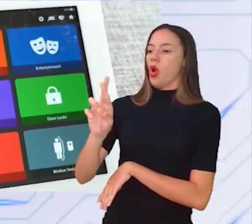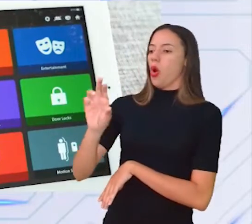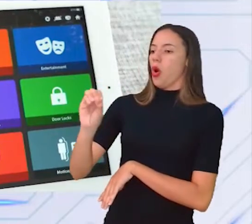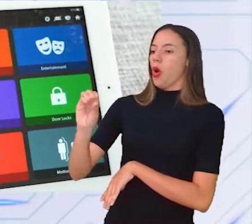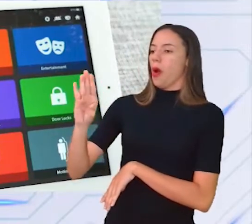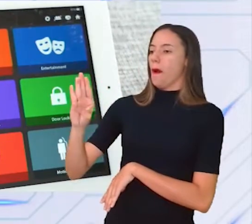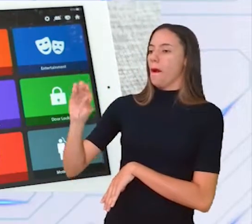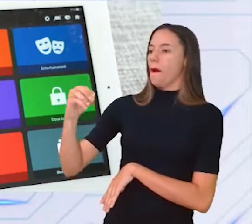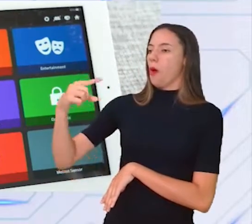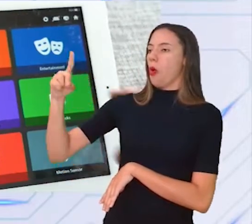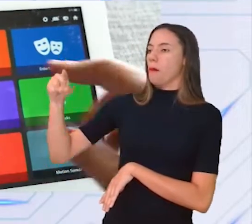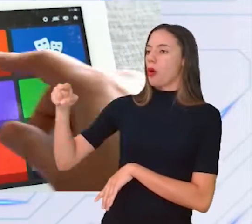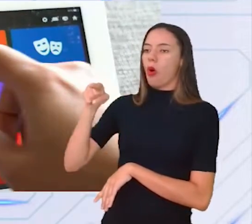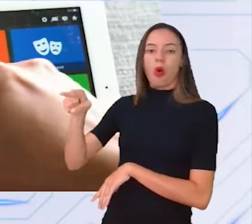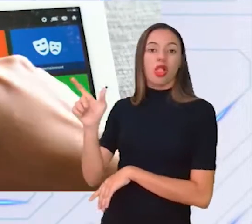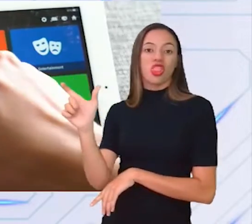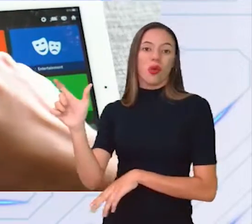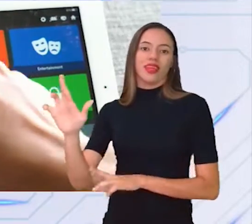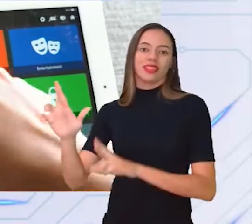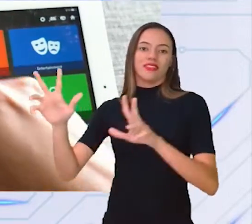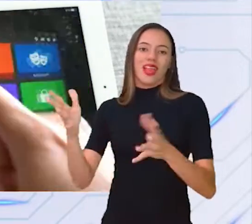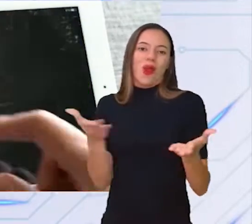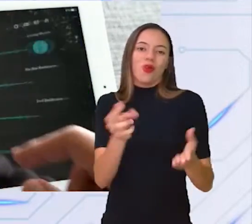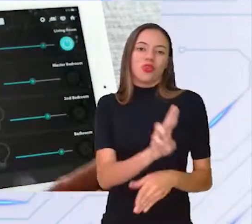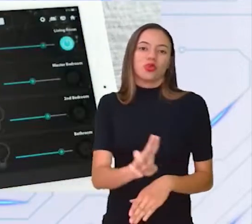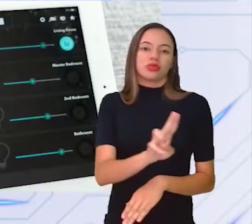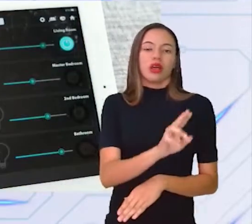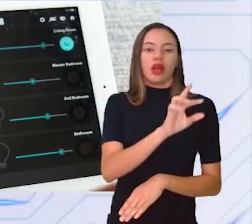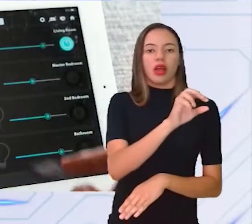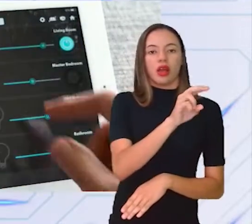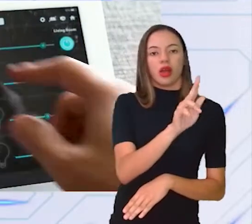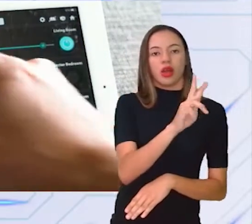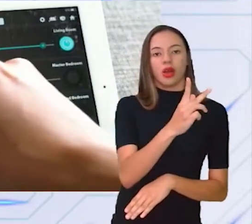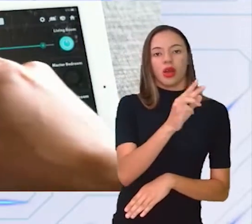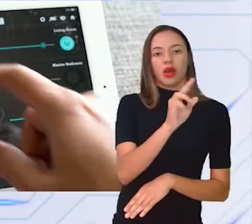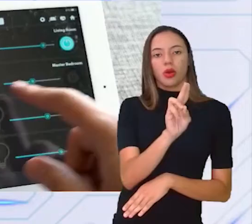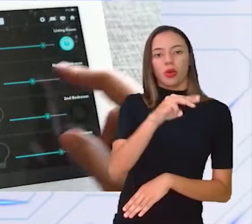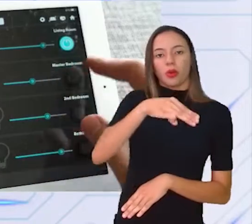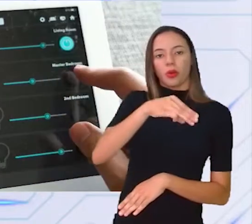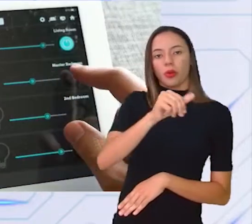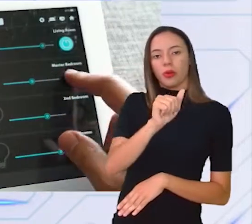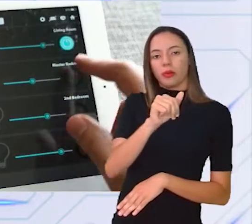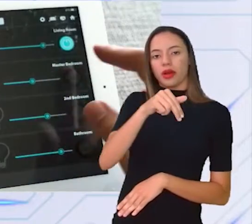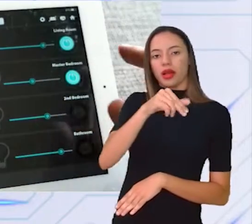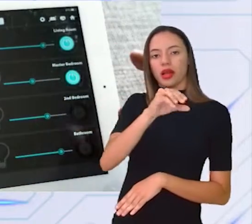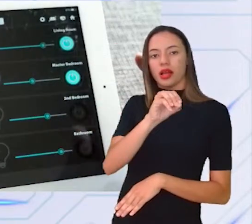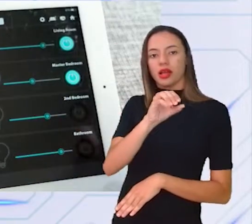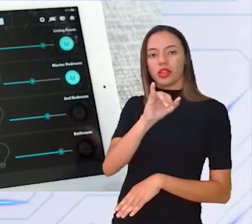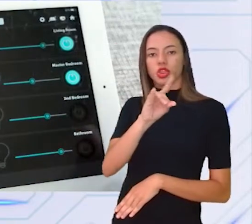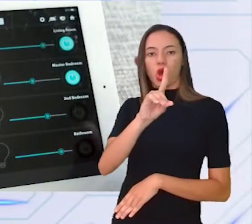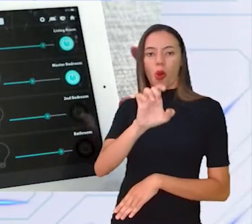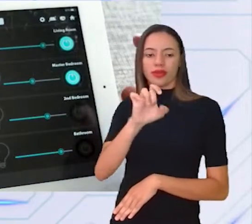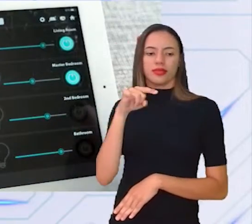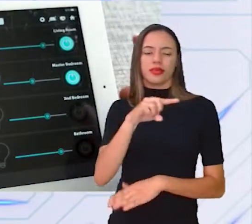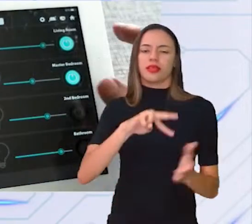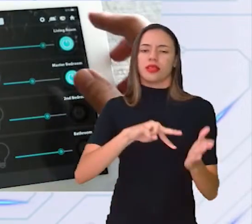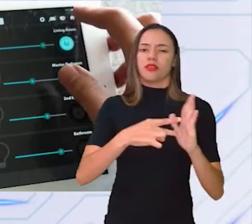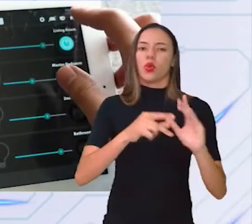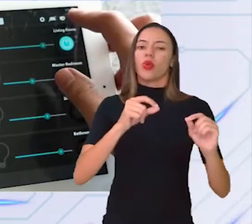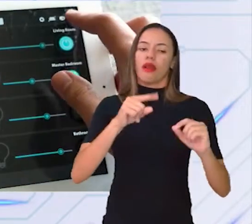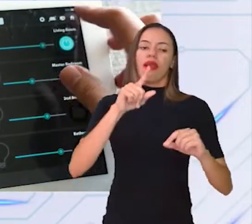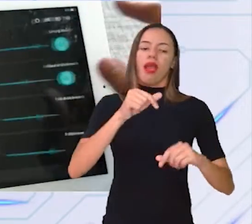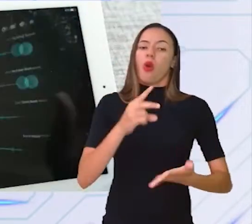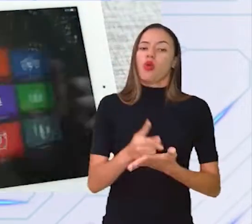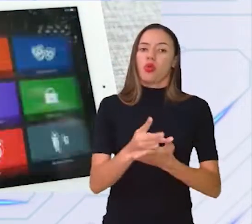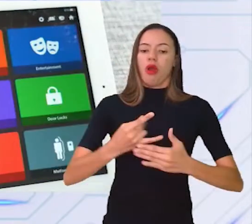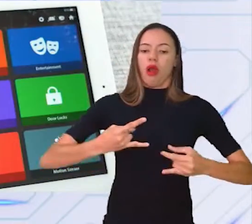né? Chamado de humanoide, né? Ou seja, ele é um robô, só que ele usa algumas